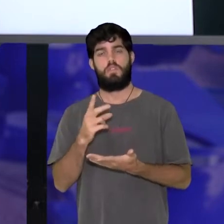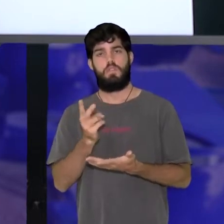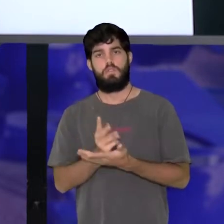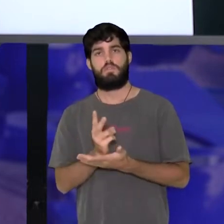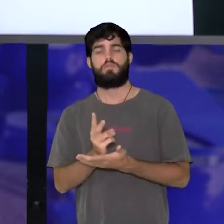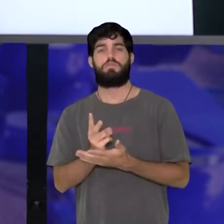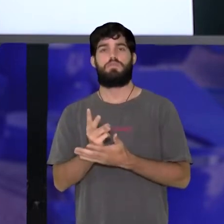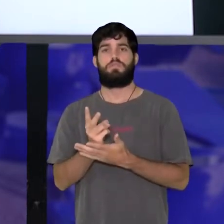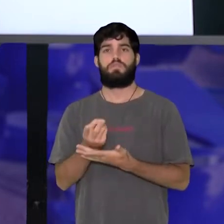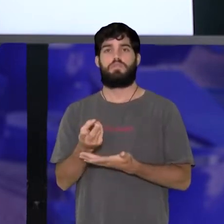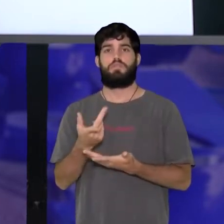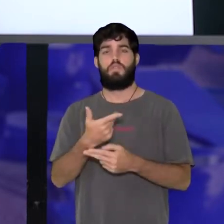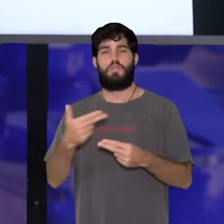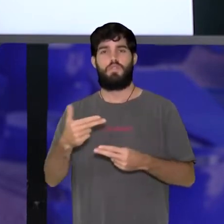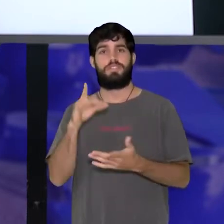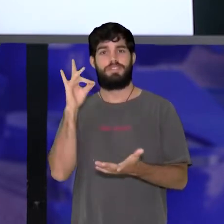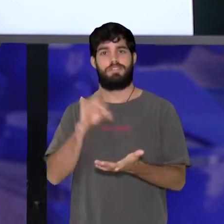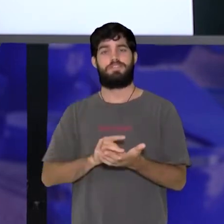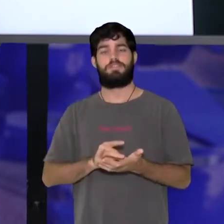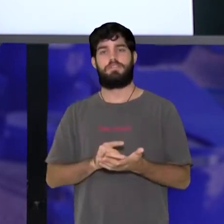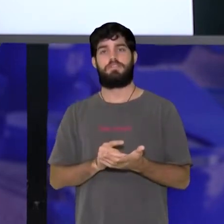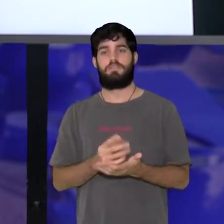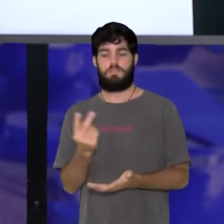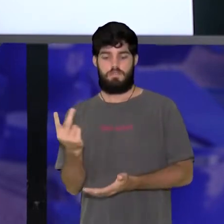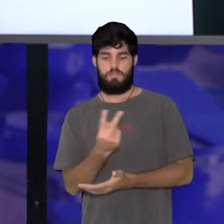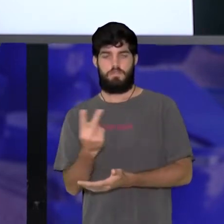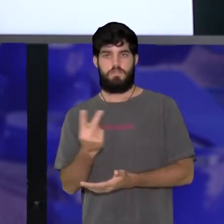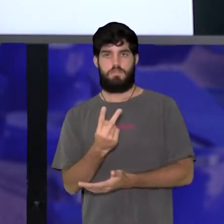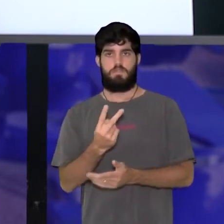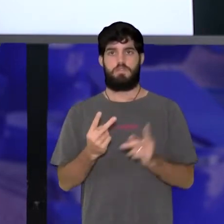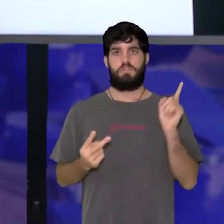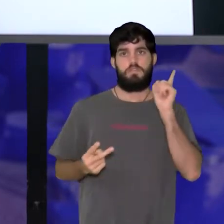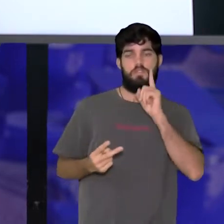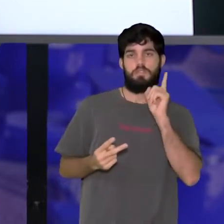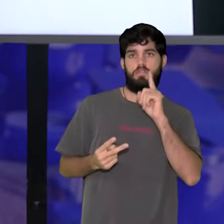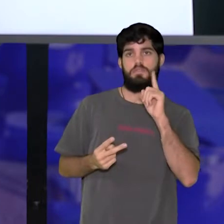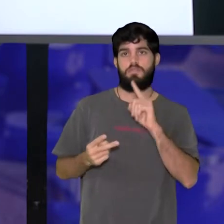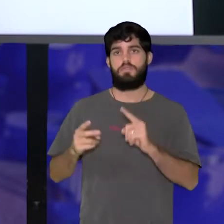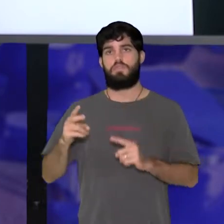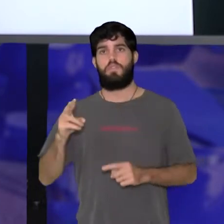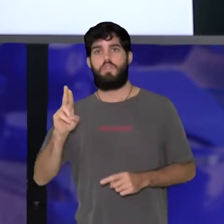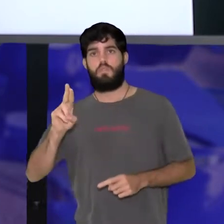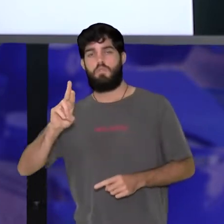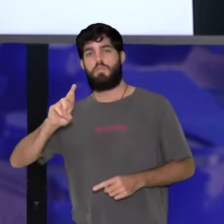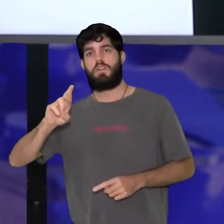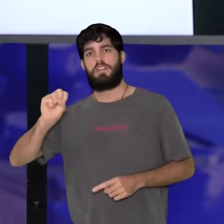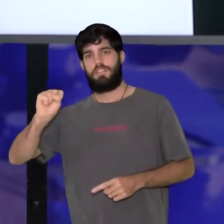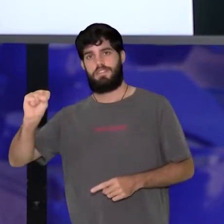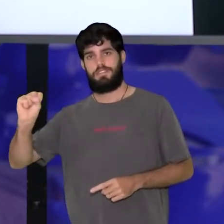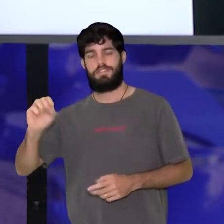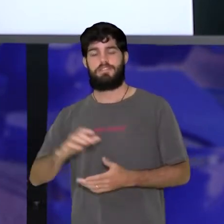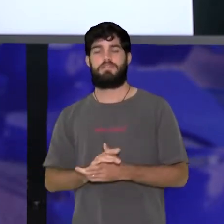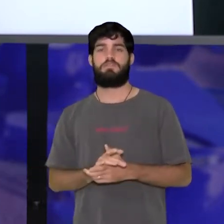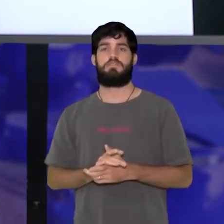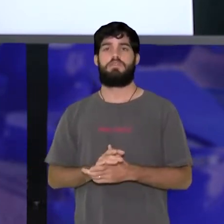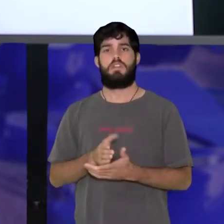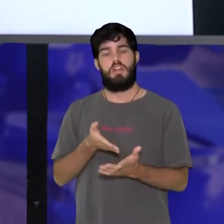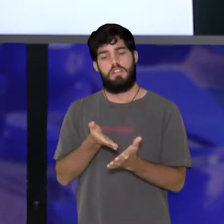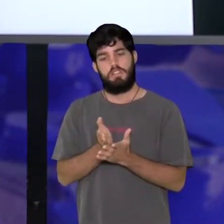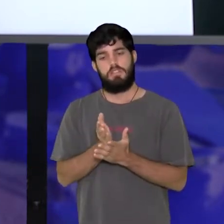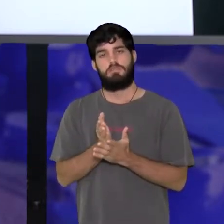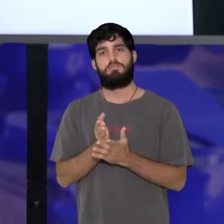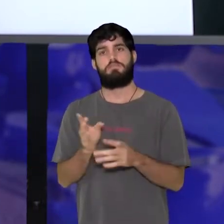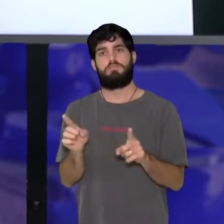fato, os Estados Unidos e a União Soviética passaram a se armar, passaram a investir